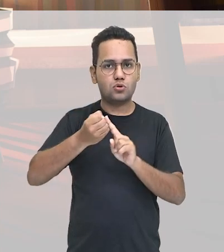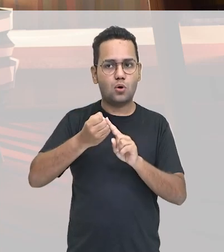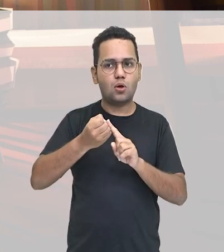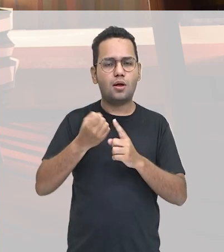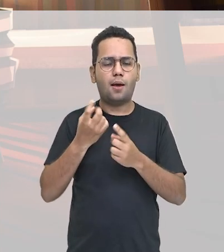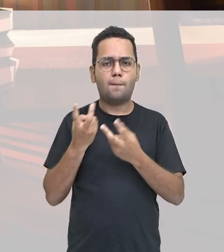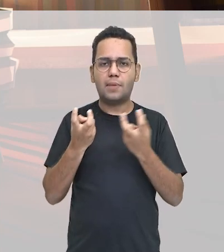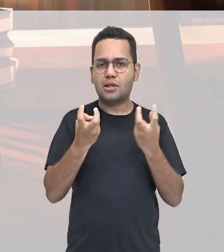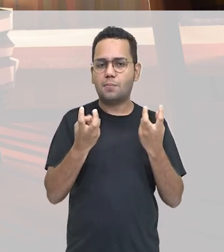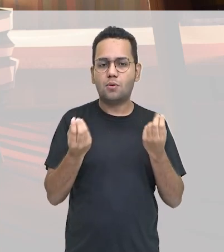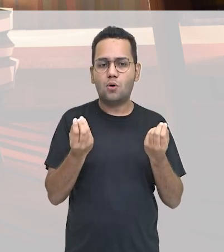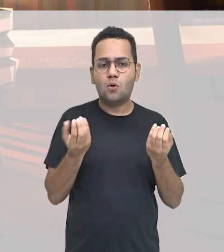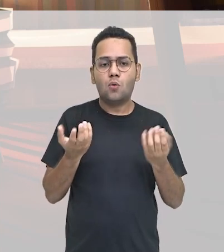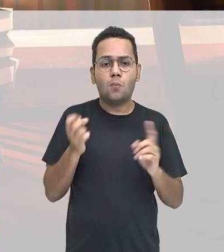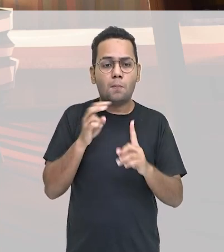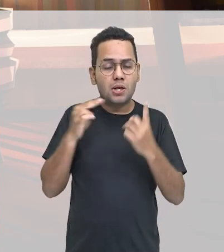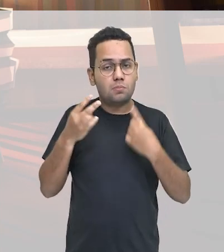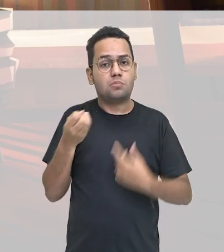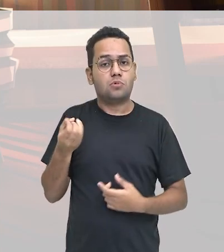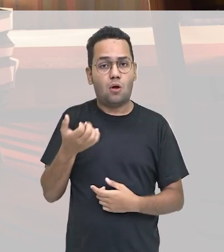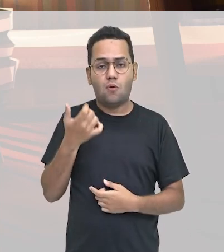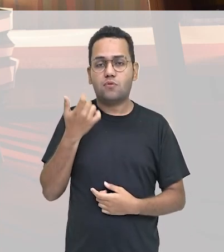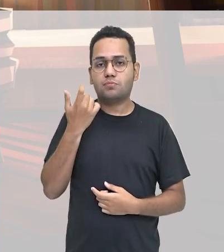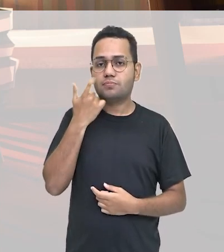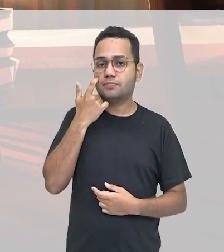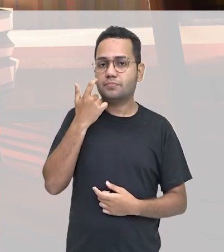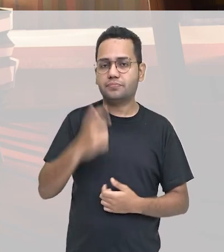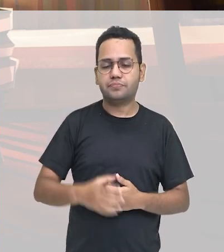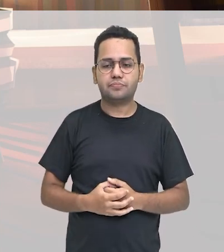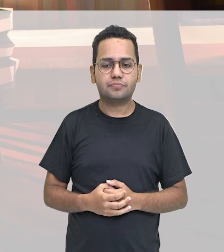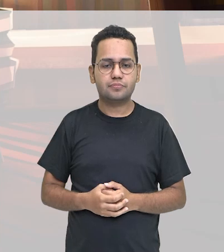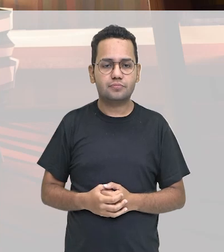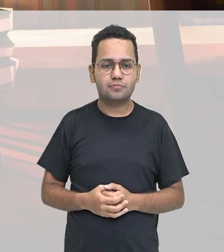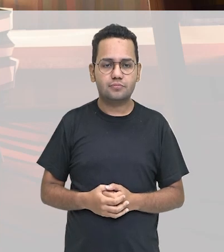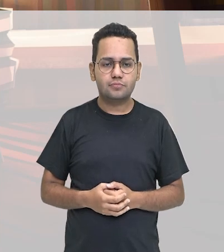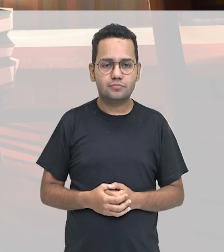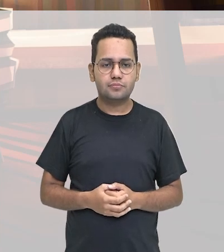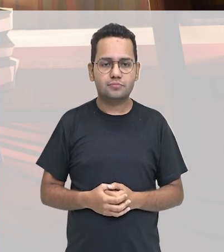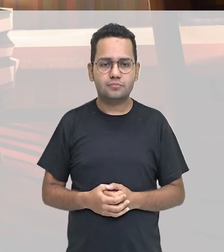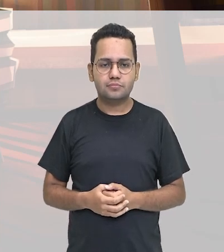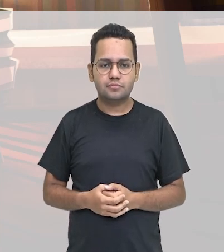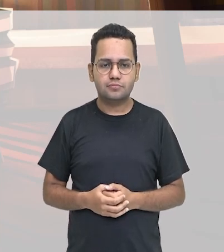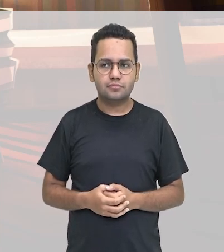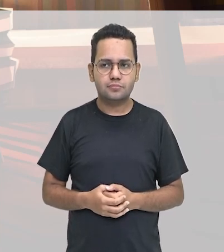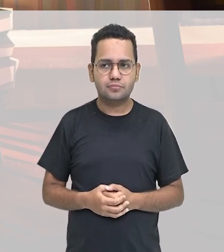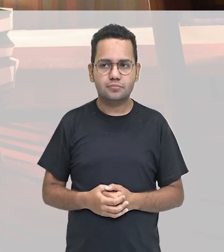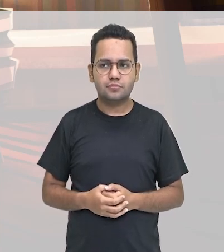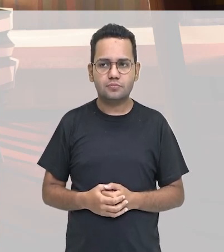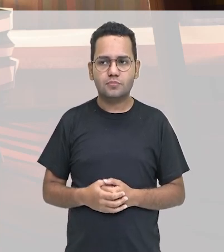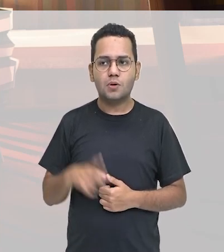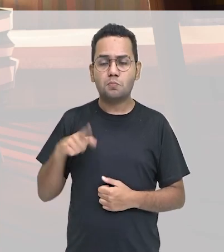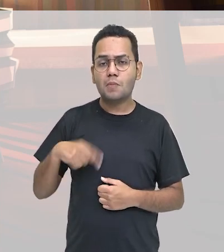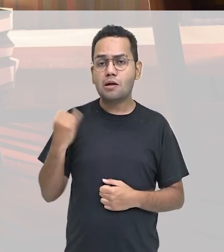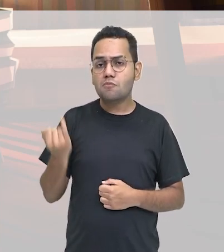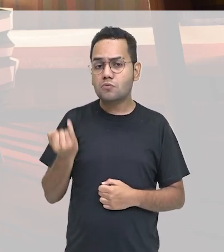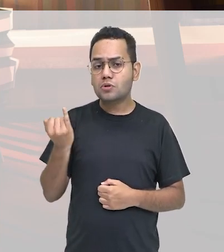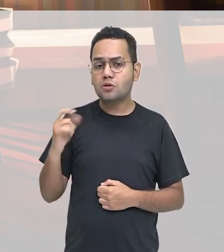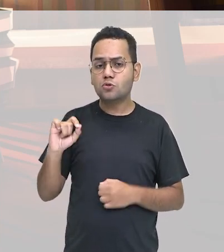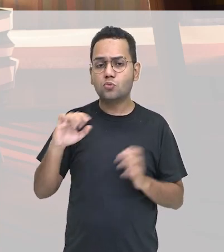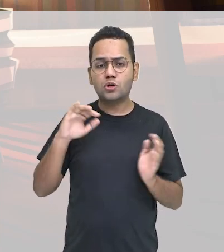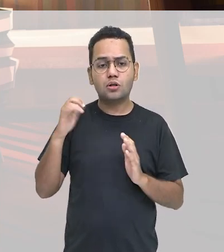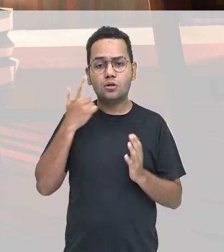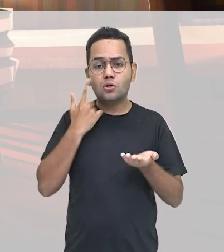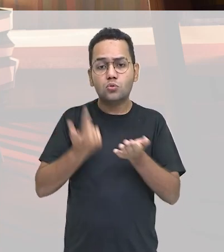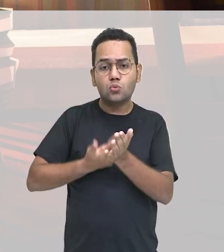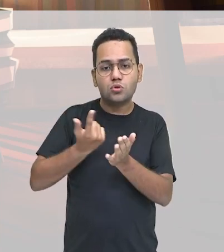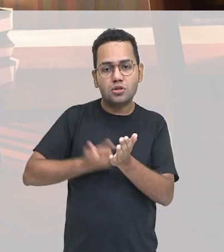com novos olhares. E esta ideia, gente, ela veio fundamentada em um livro. Deixa eu ver, está